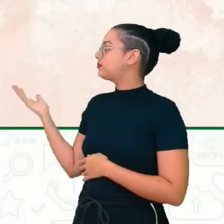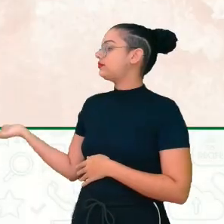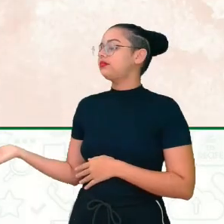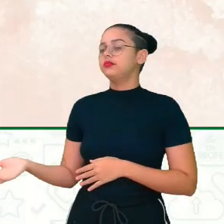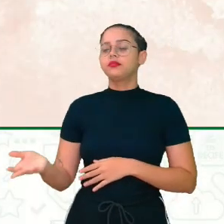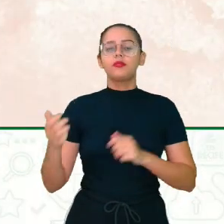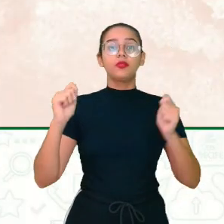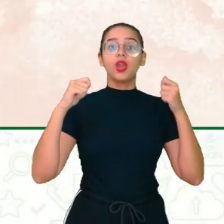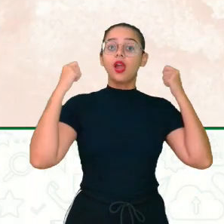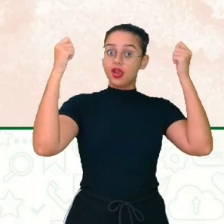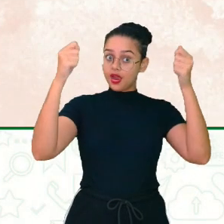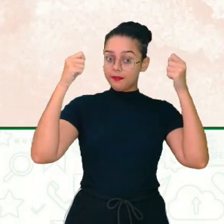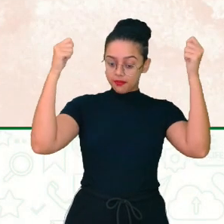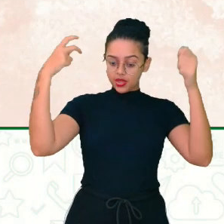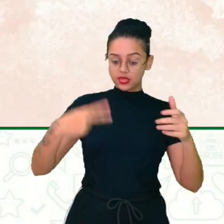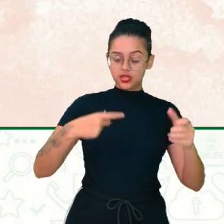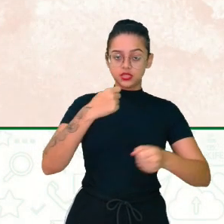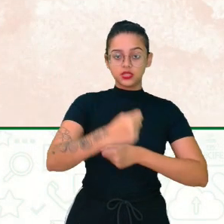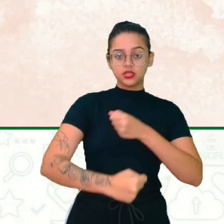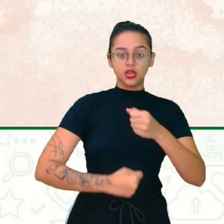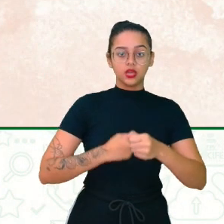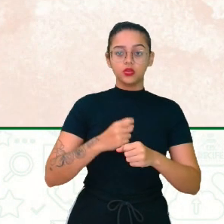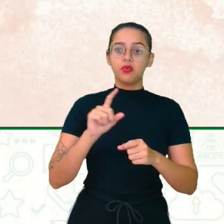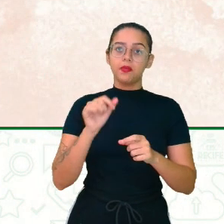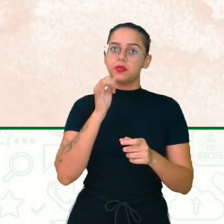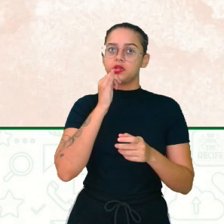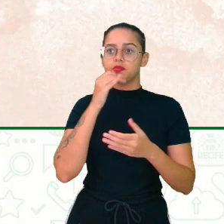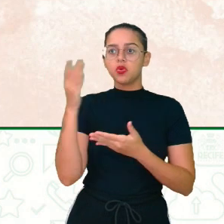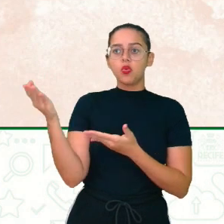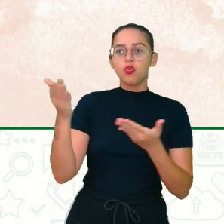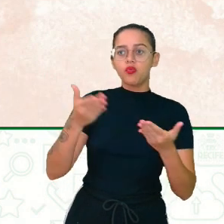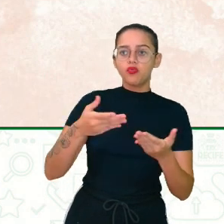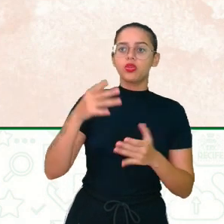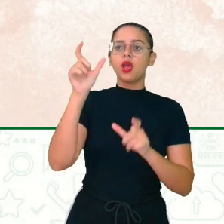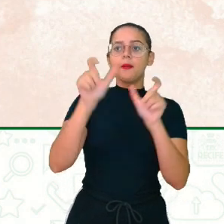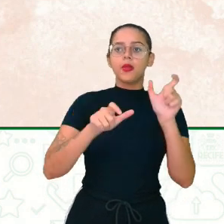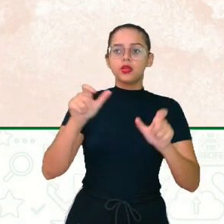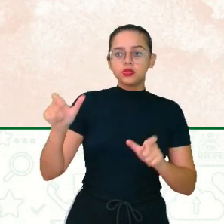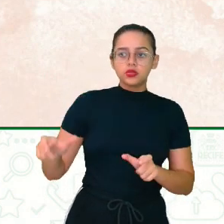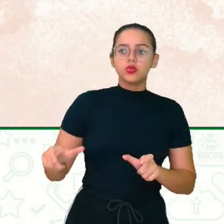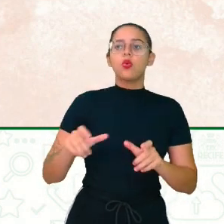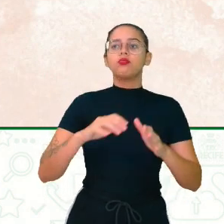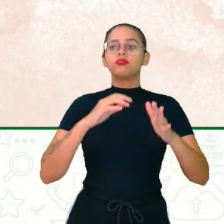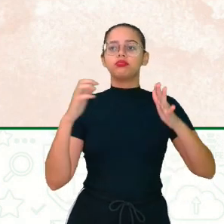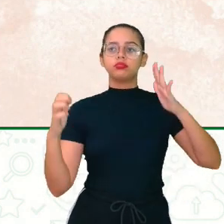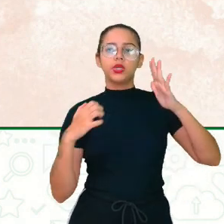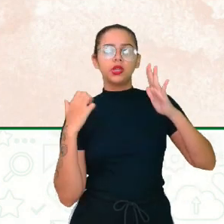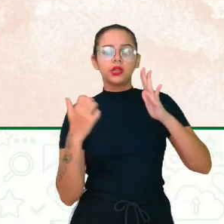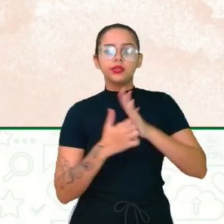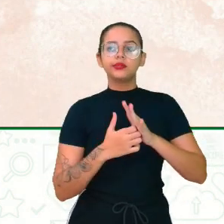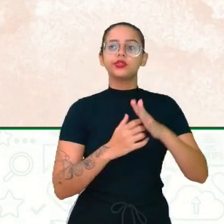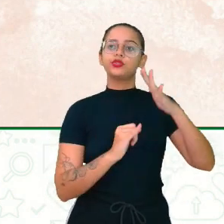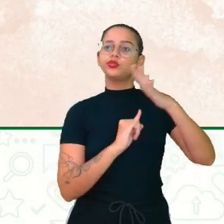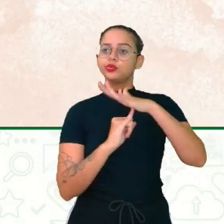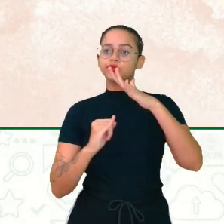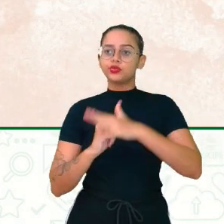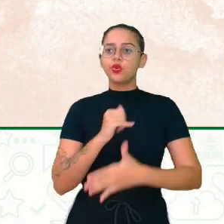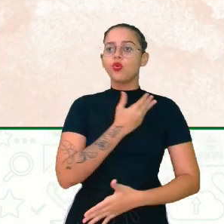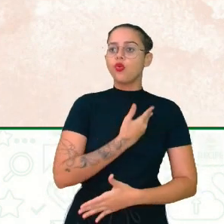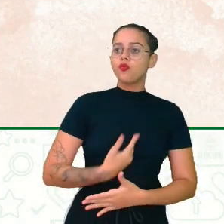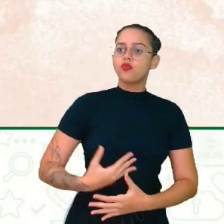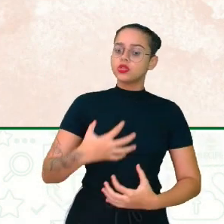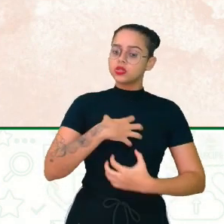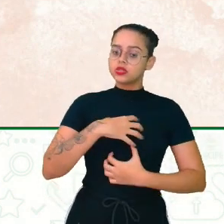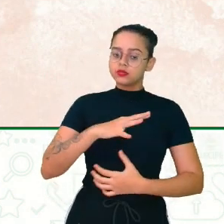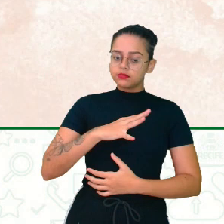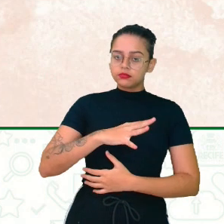a campanha deste ano é um convite para que as pessoas, organizações, instituições e governos se sintam encorajados a se